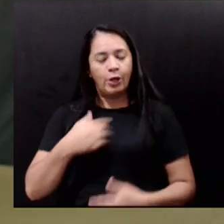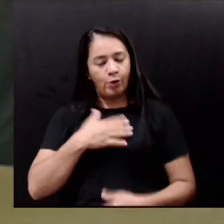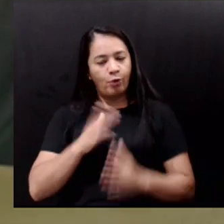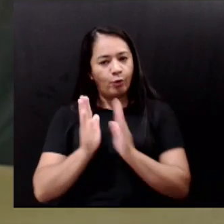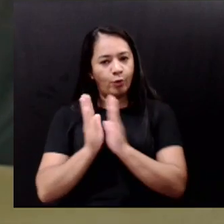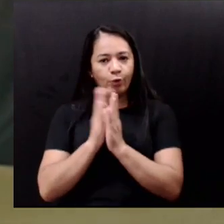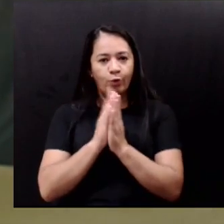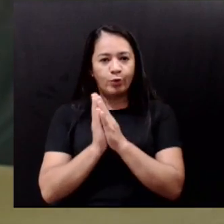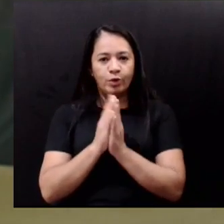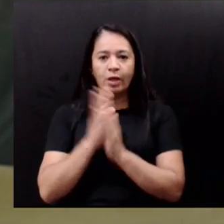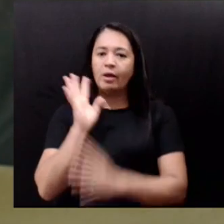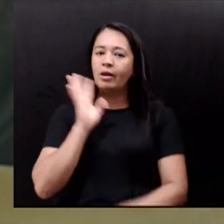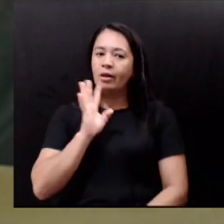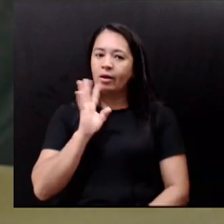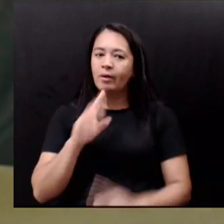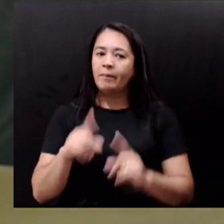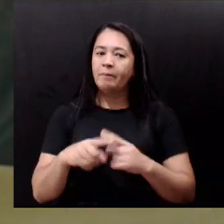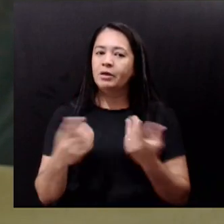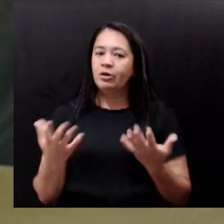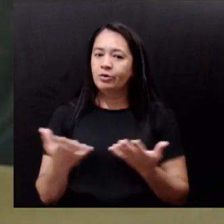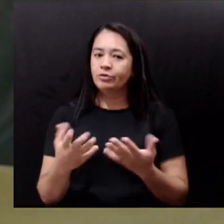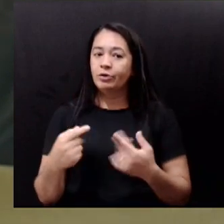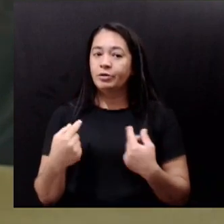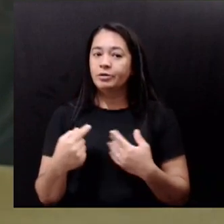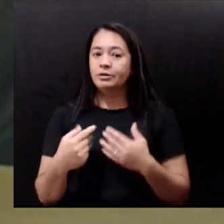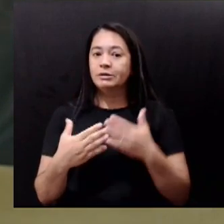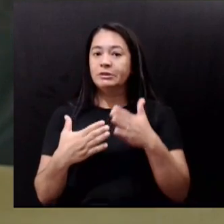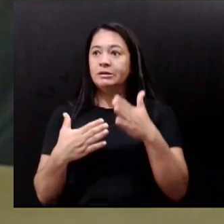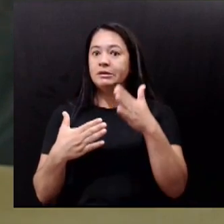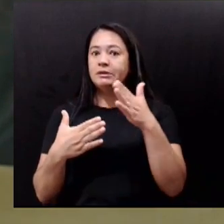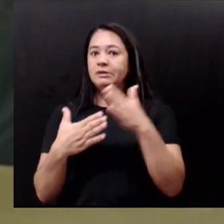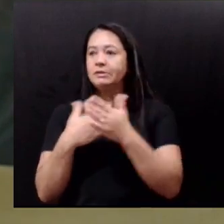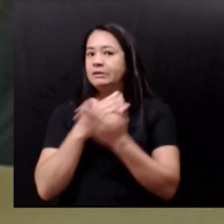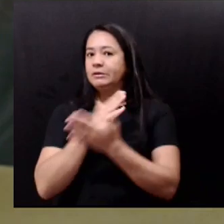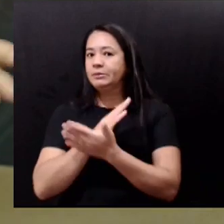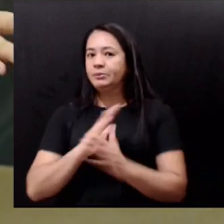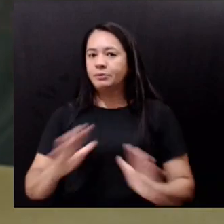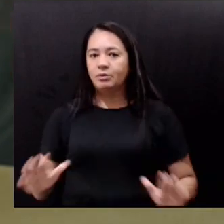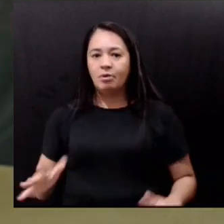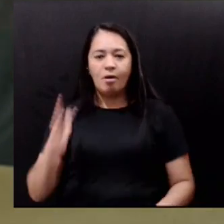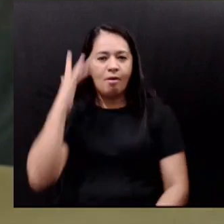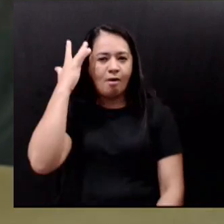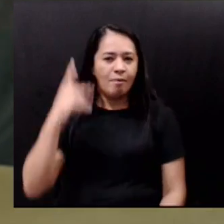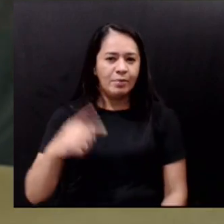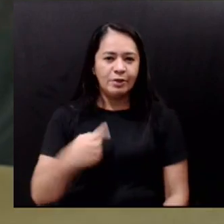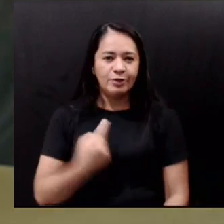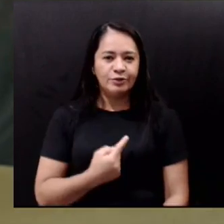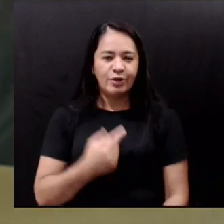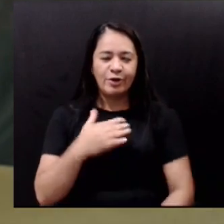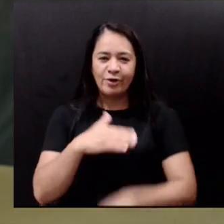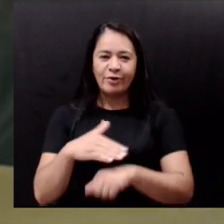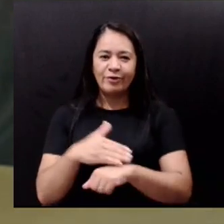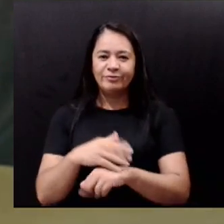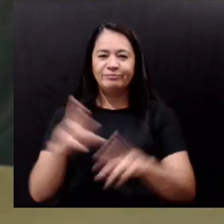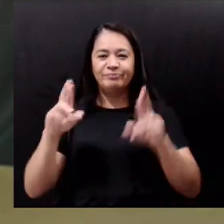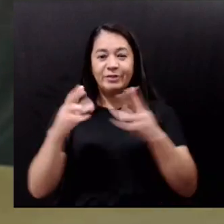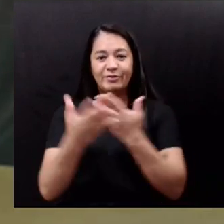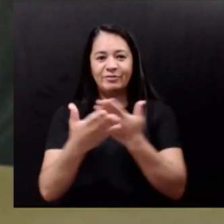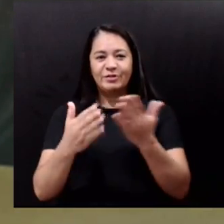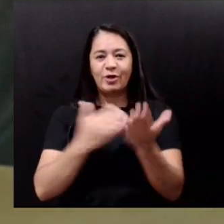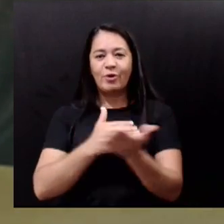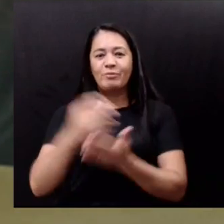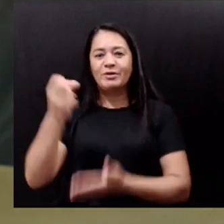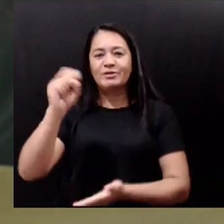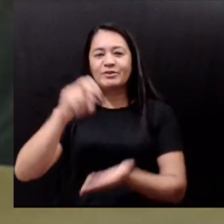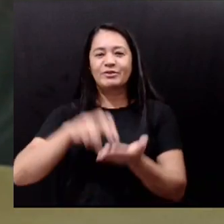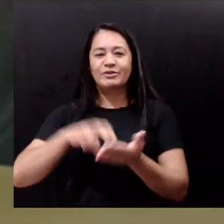legal. Só que eu acho que a gente está passando do limite, viu? E amanhã a gente conversa sobre isso. Nós te esperamos a partir das 8 da manhã. Agradeço a sua